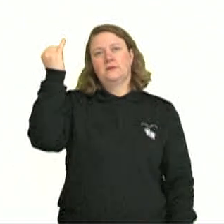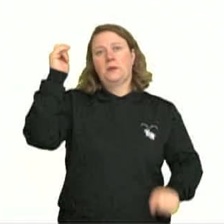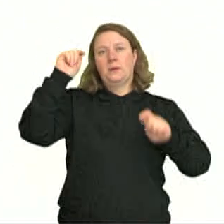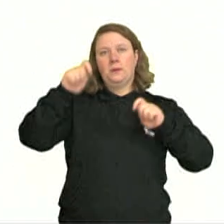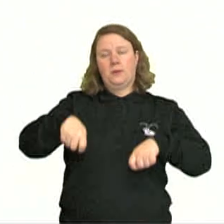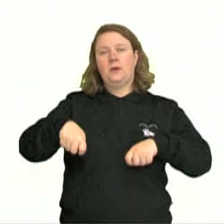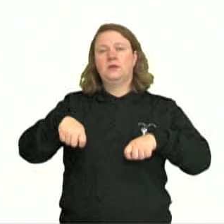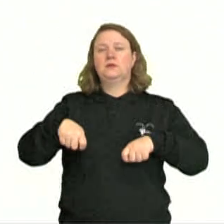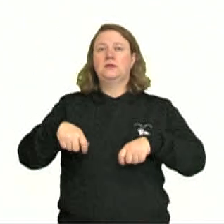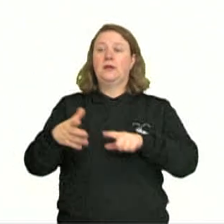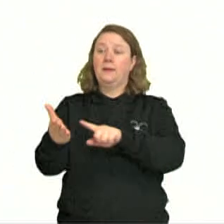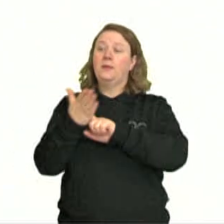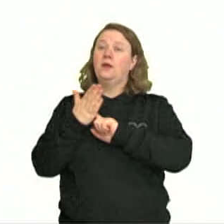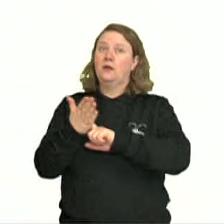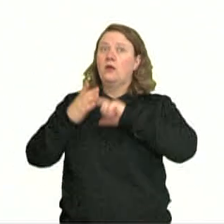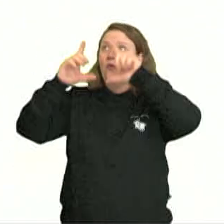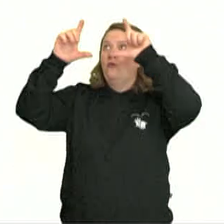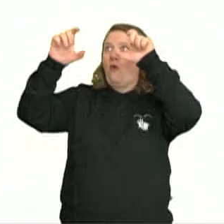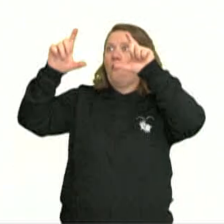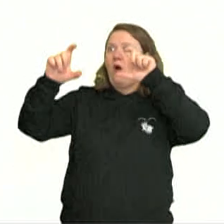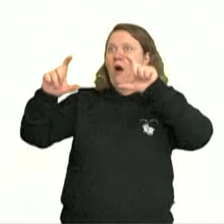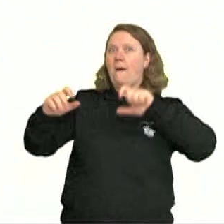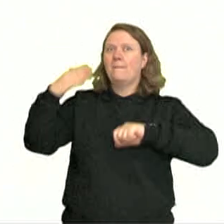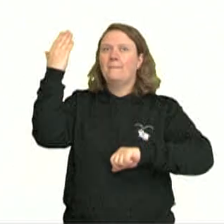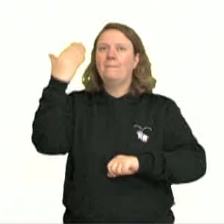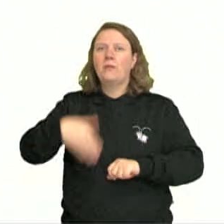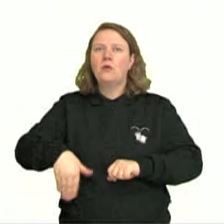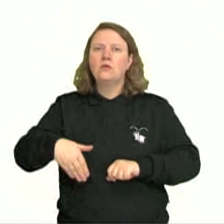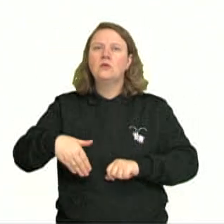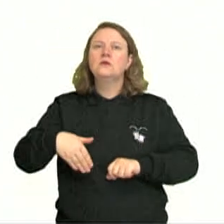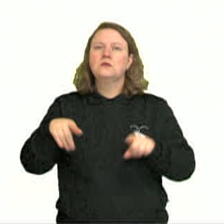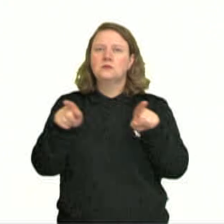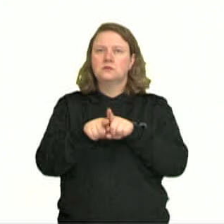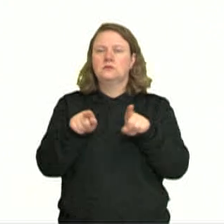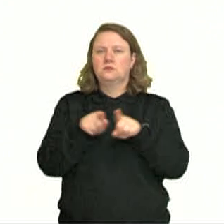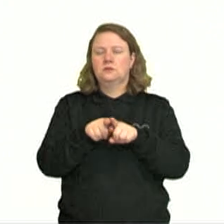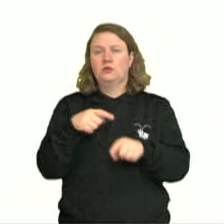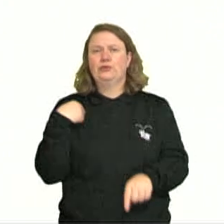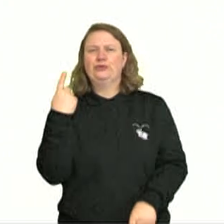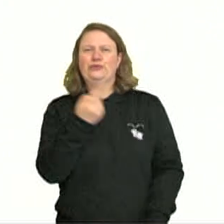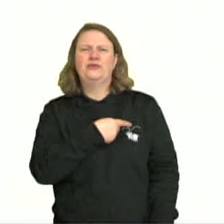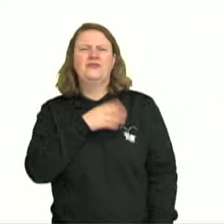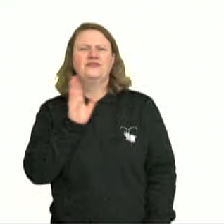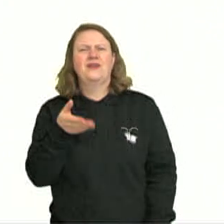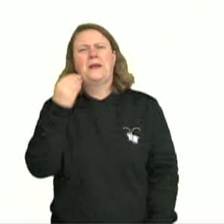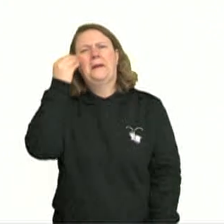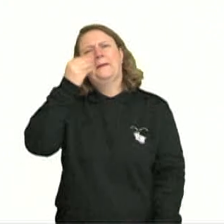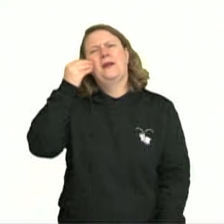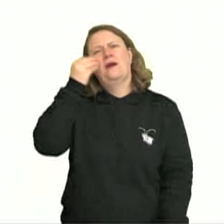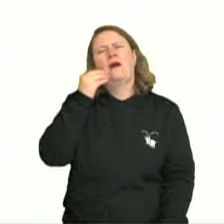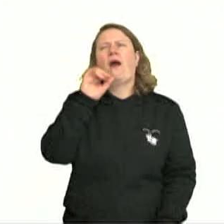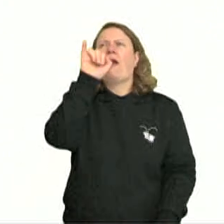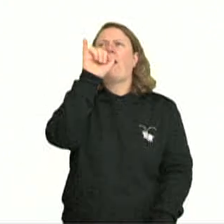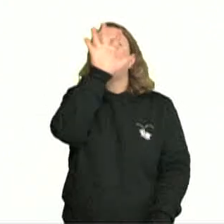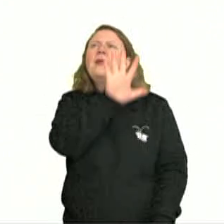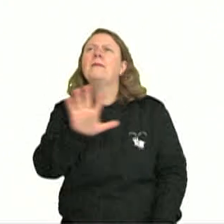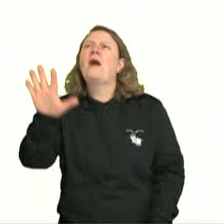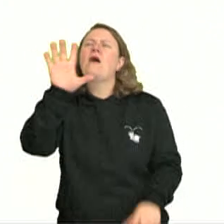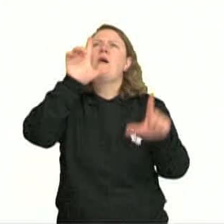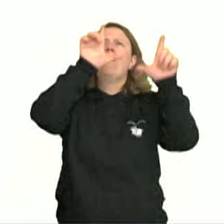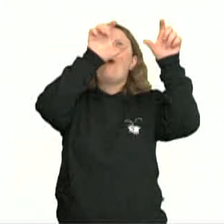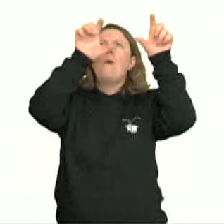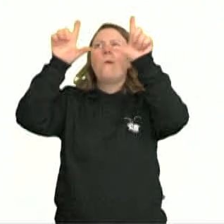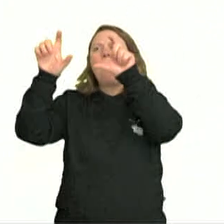conter fotos que comprovem o relato, né? A gente sabe que nós vivemos no império da imagem e é justamente por isso que as fotos